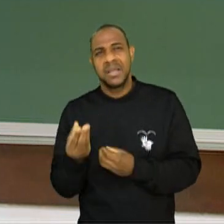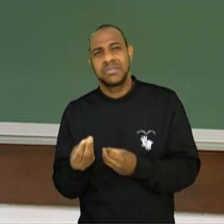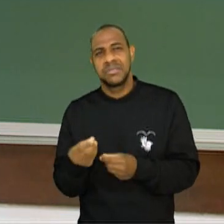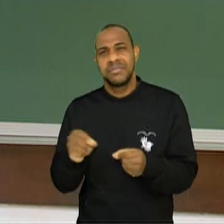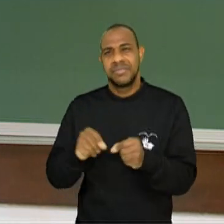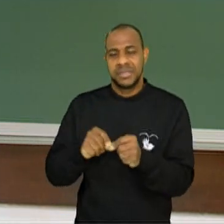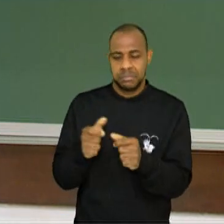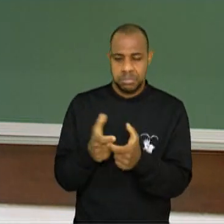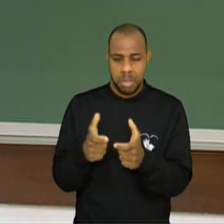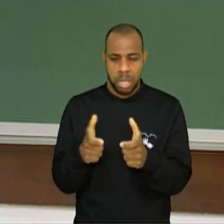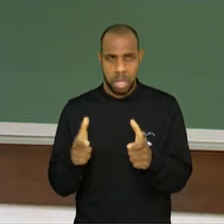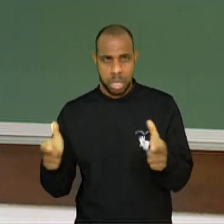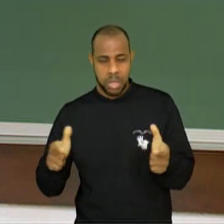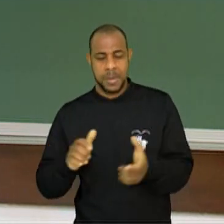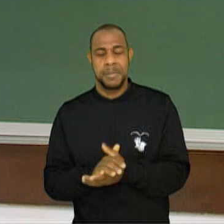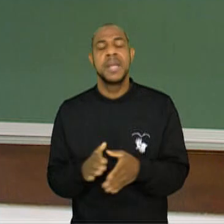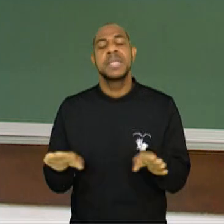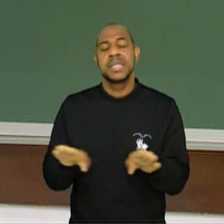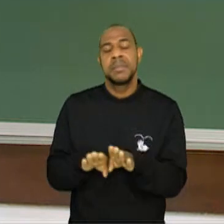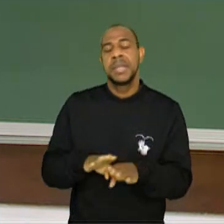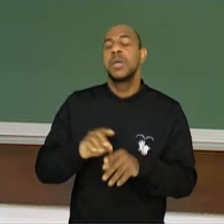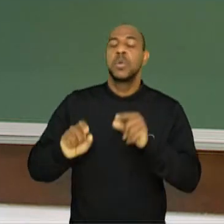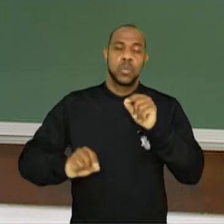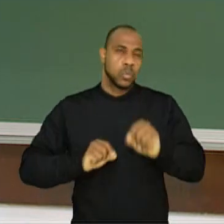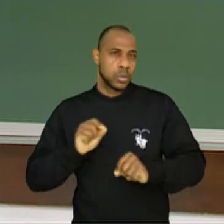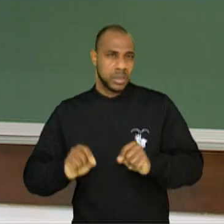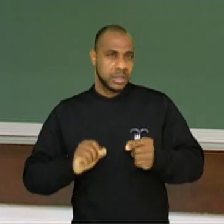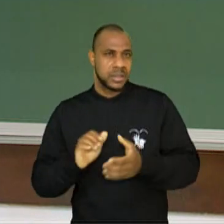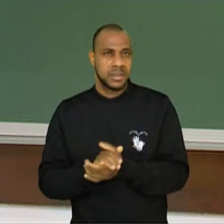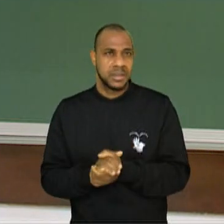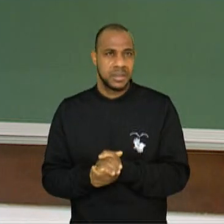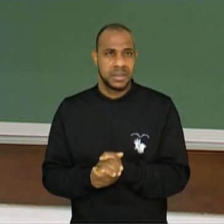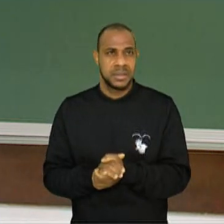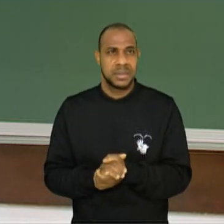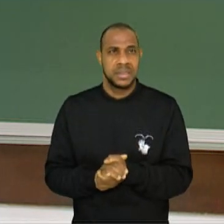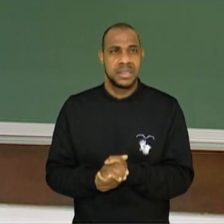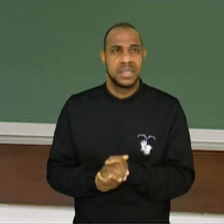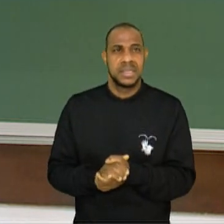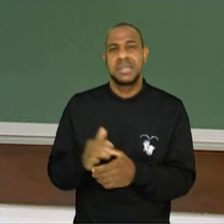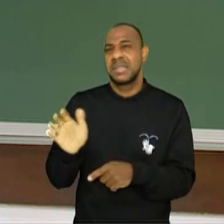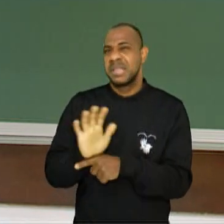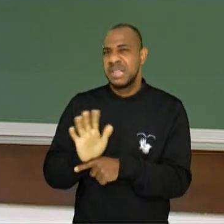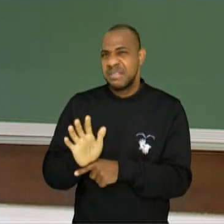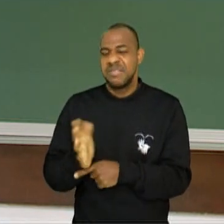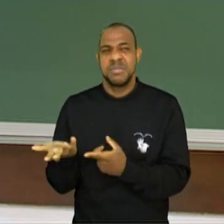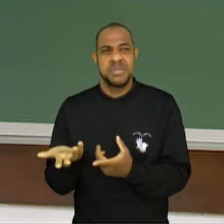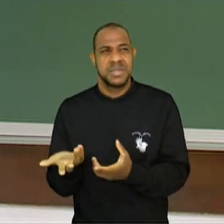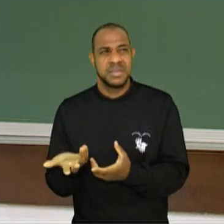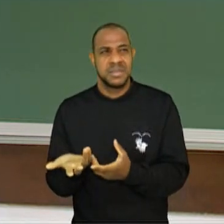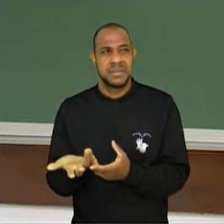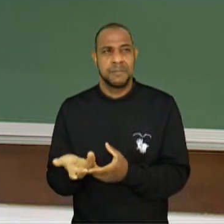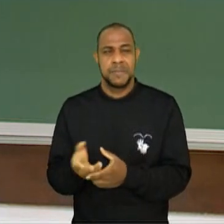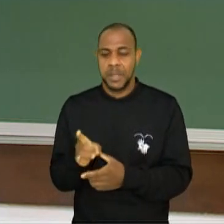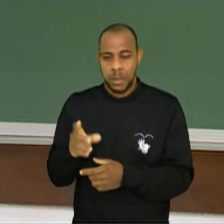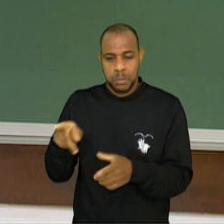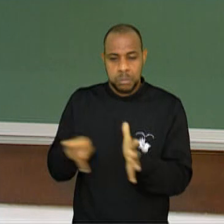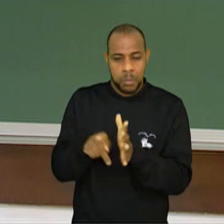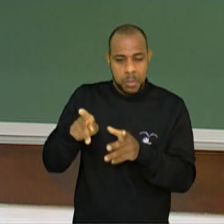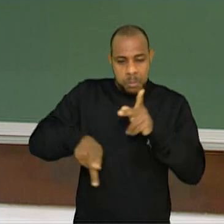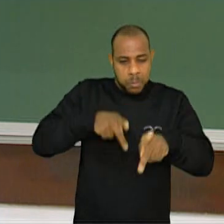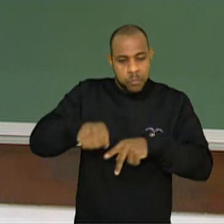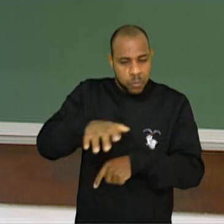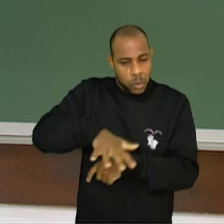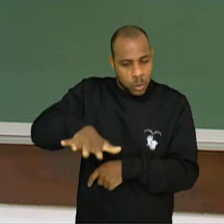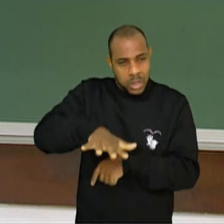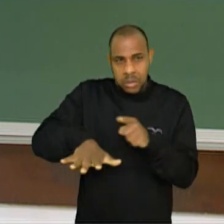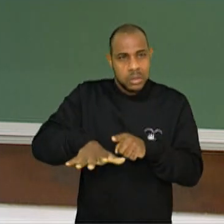grande quantidade. Também em massa, também em série. Não é pensado para um público local, mas